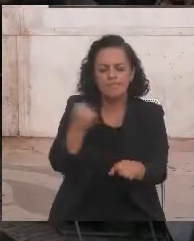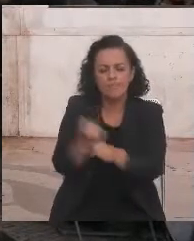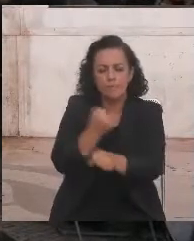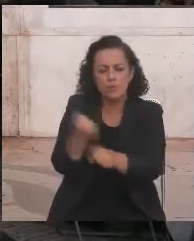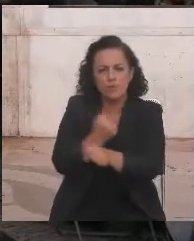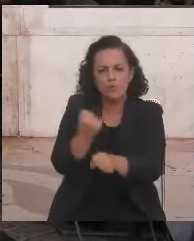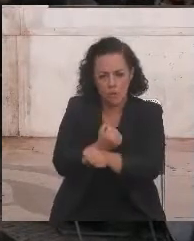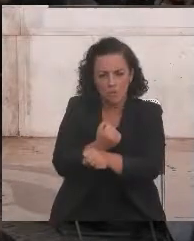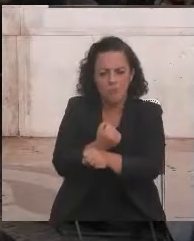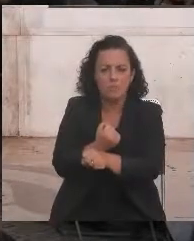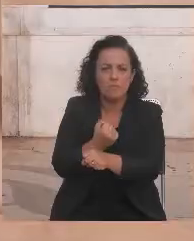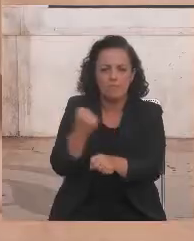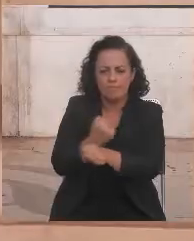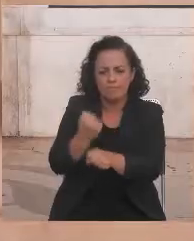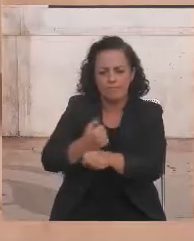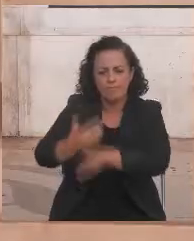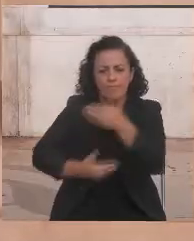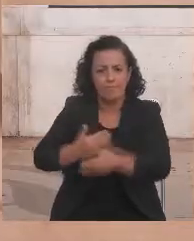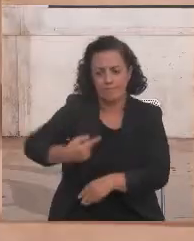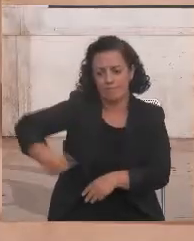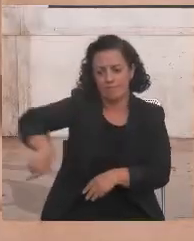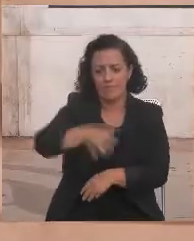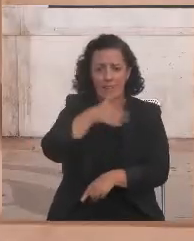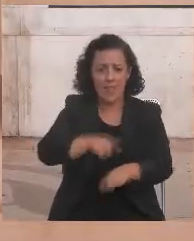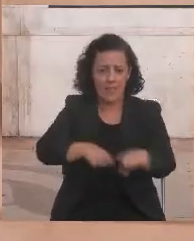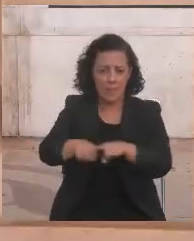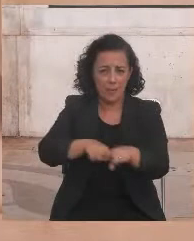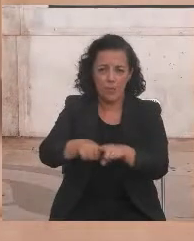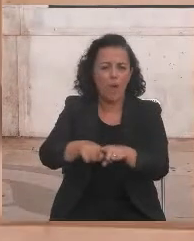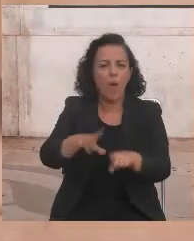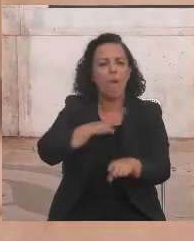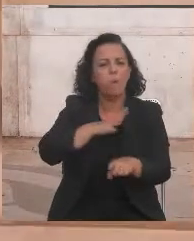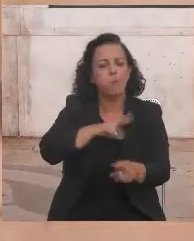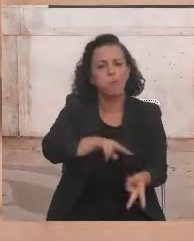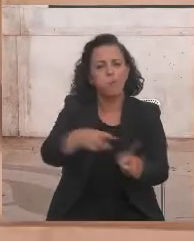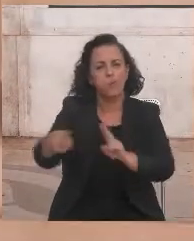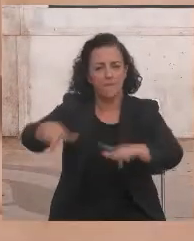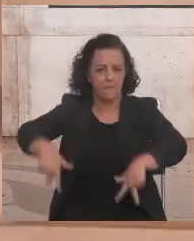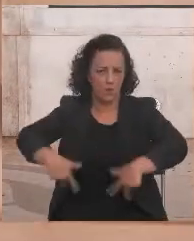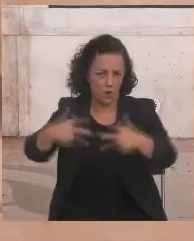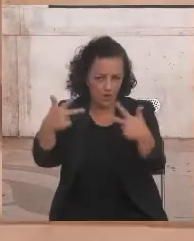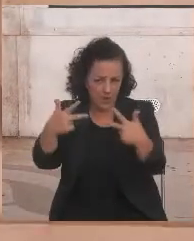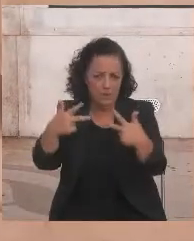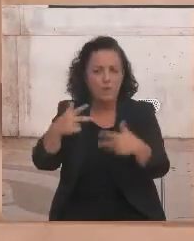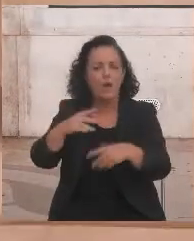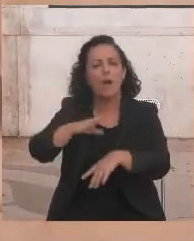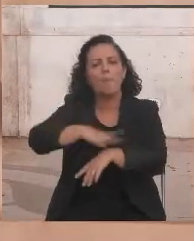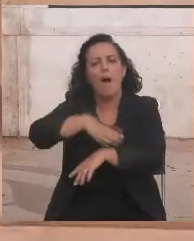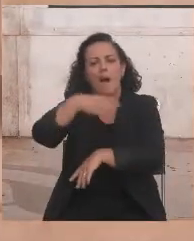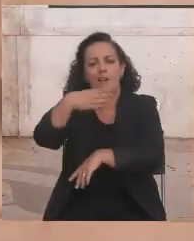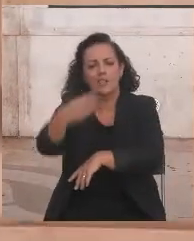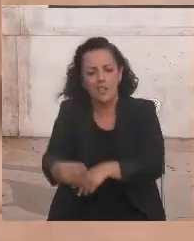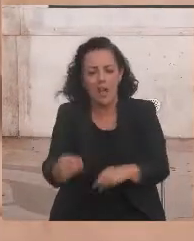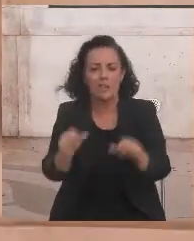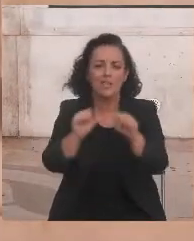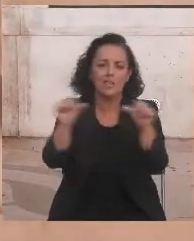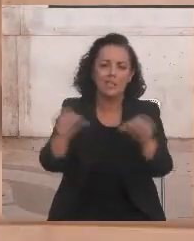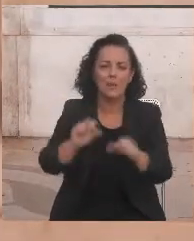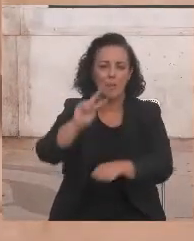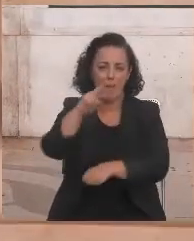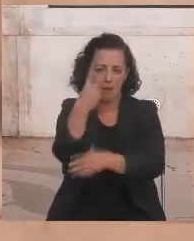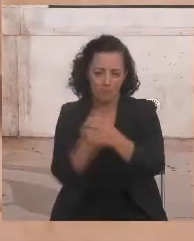exercício do mandato de deputado municipal, assentes nas videoconferências e, mais tarde, num sistema misto, parte presencial, parte